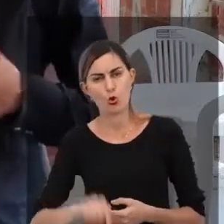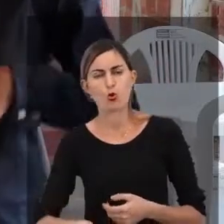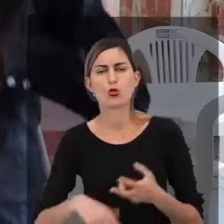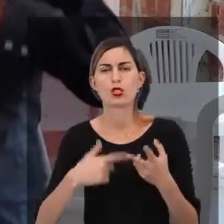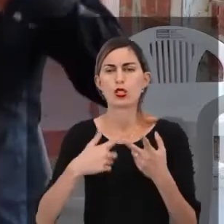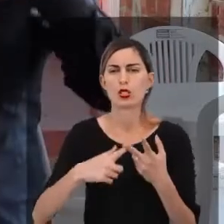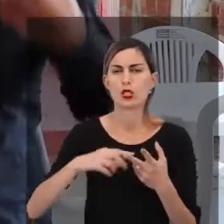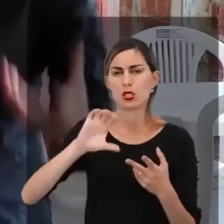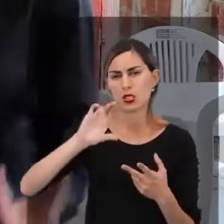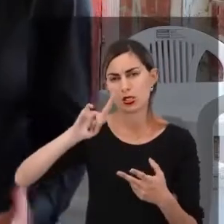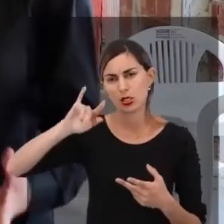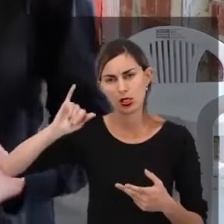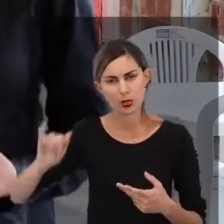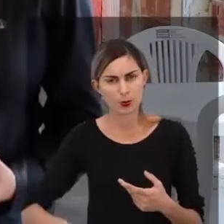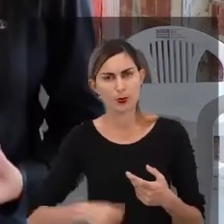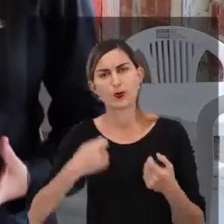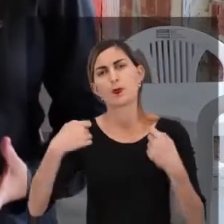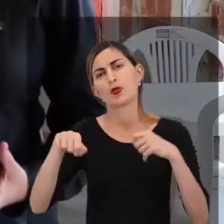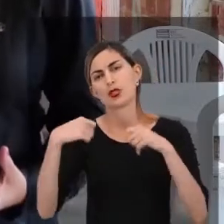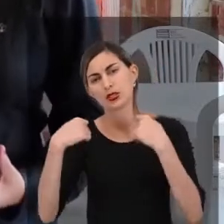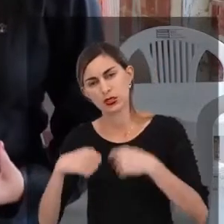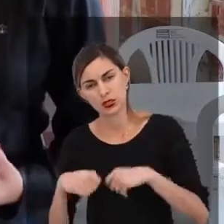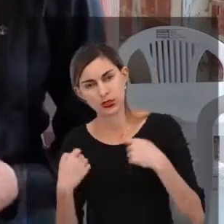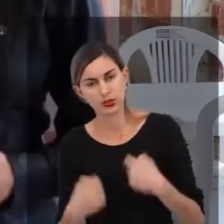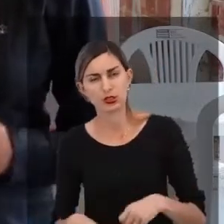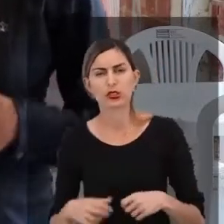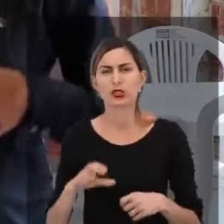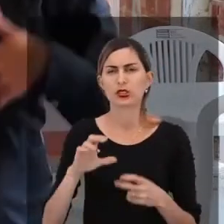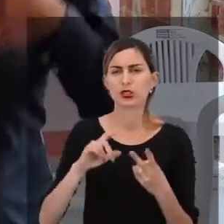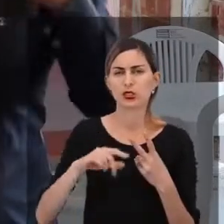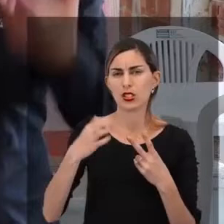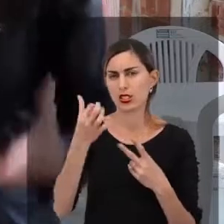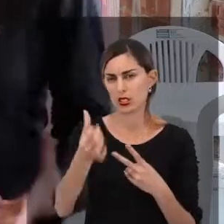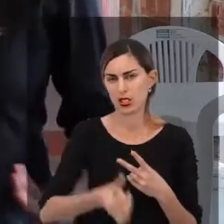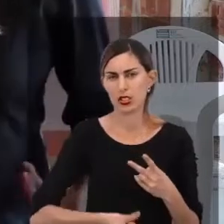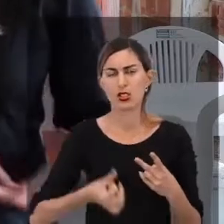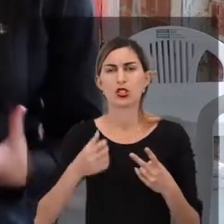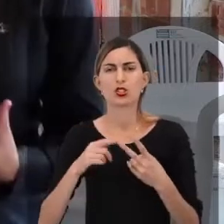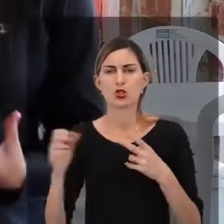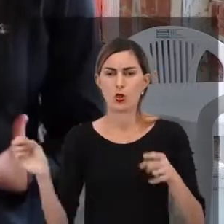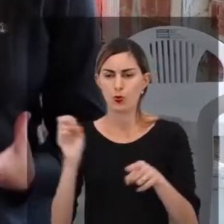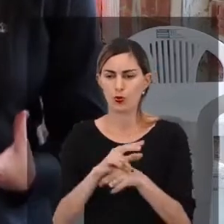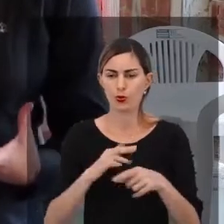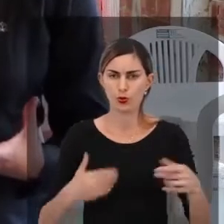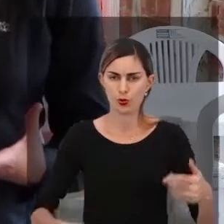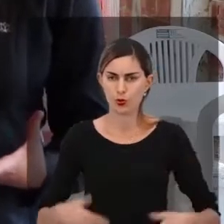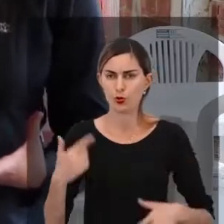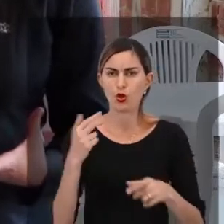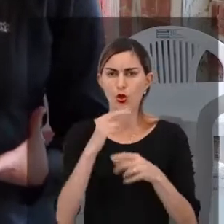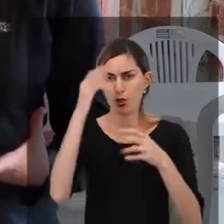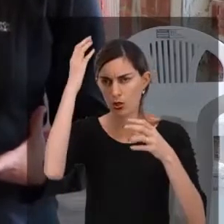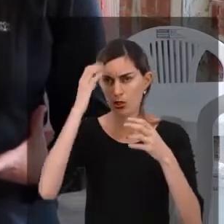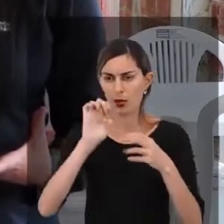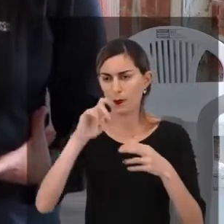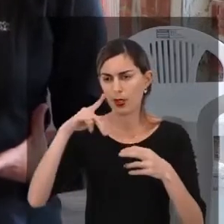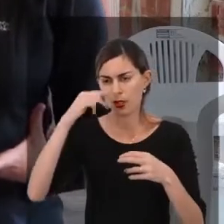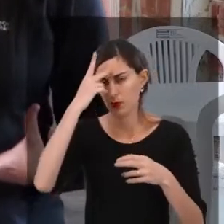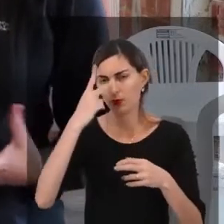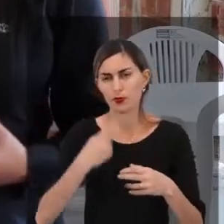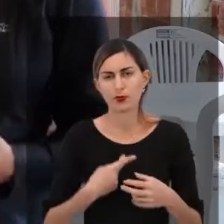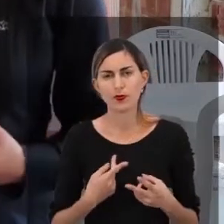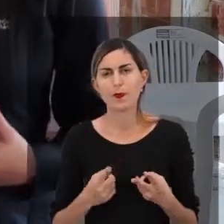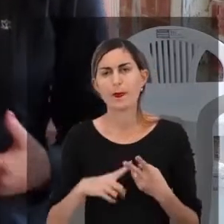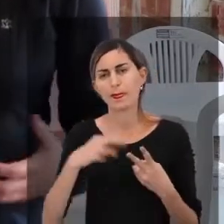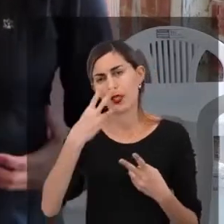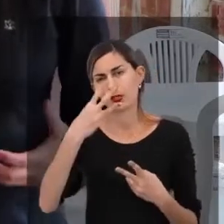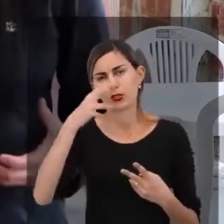máquinas e equipamentos. A CIPA, que você vai ter que dimensionar aqui. Né? A 6, que é assim que o funcionário entra, que é equipamento de proteção